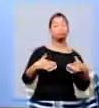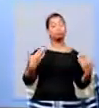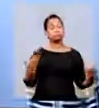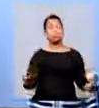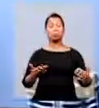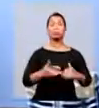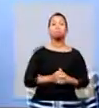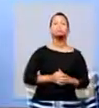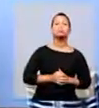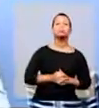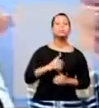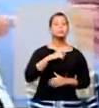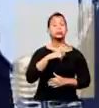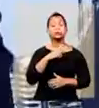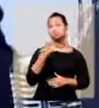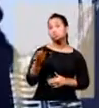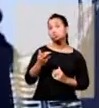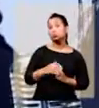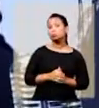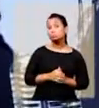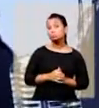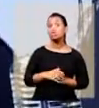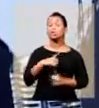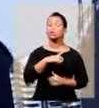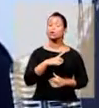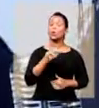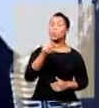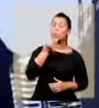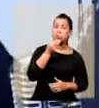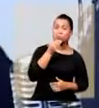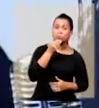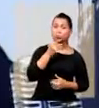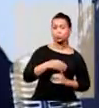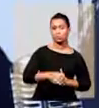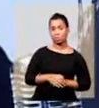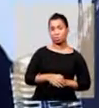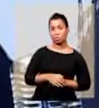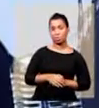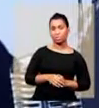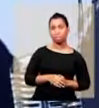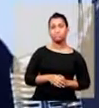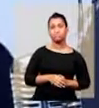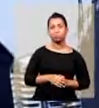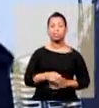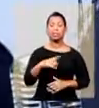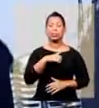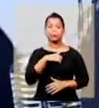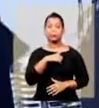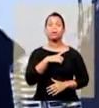oportunidade. Inclusive teve um estudante que era deficiente auditivo, estava com o